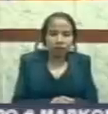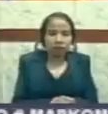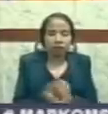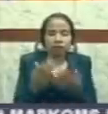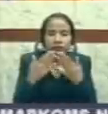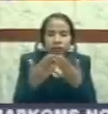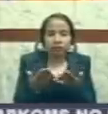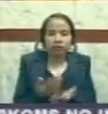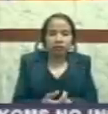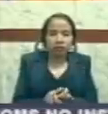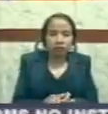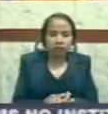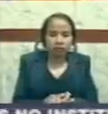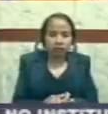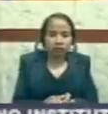Obrigado.